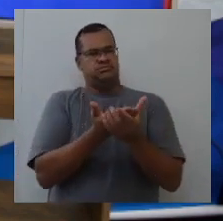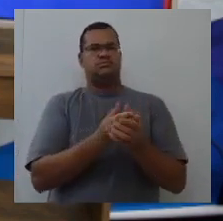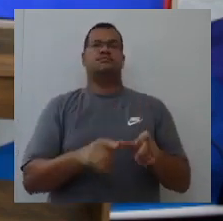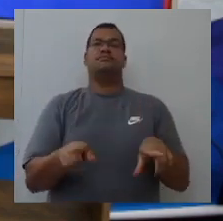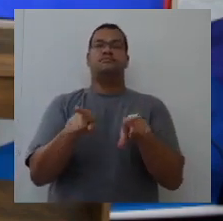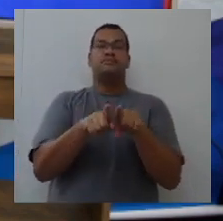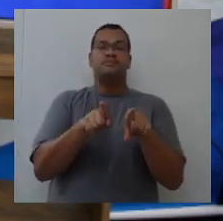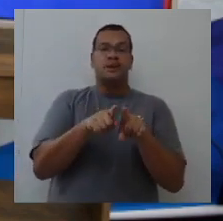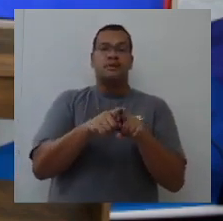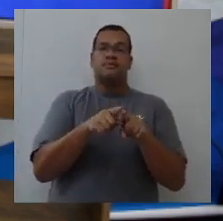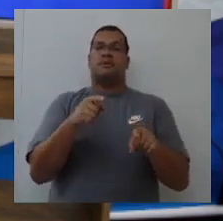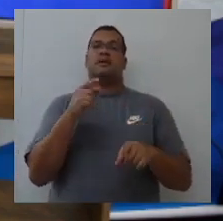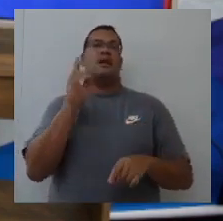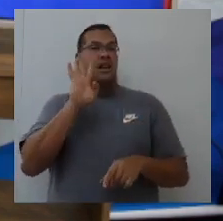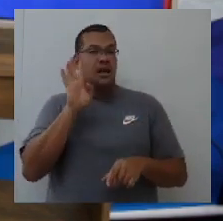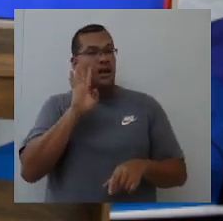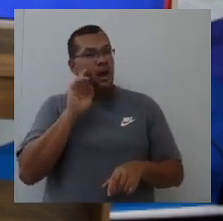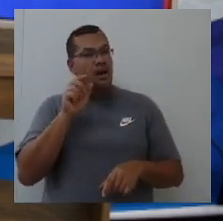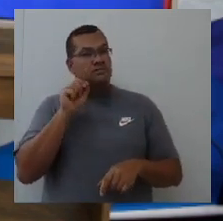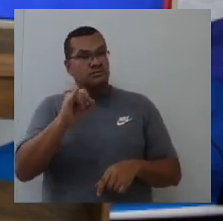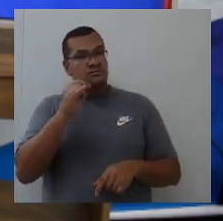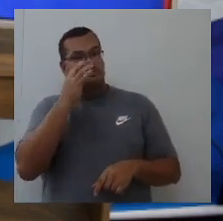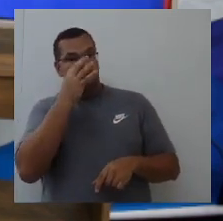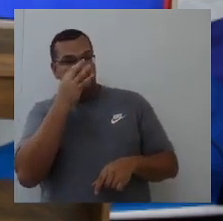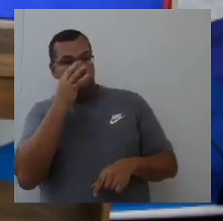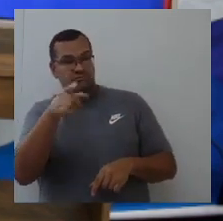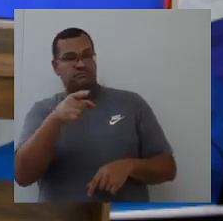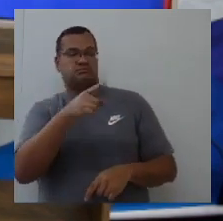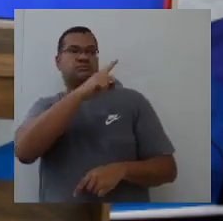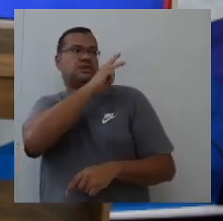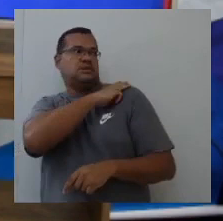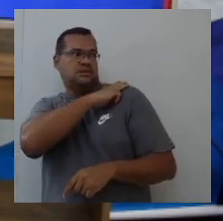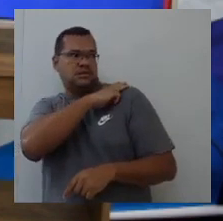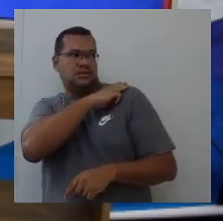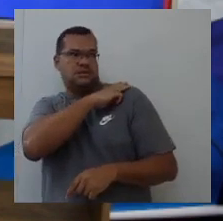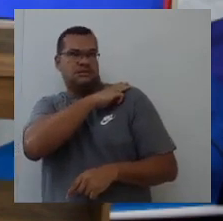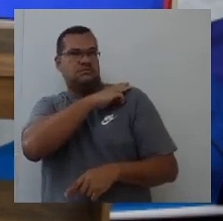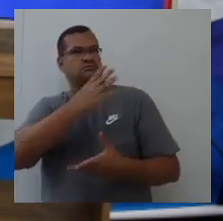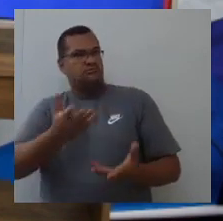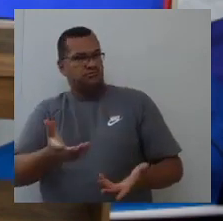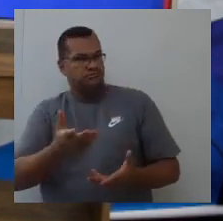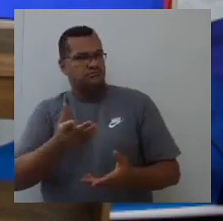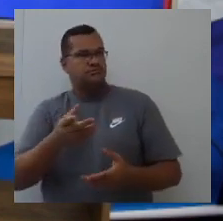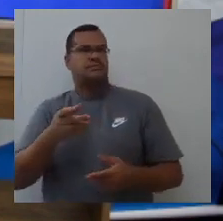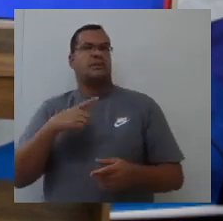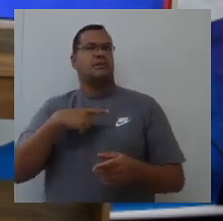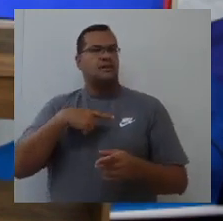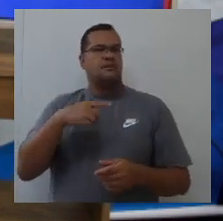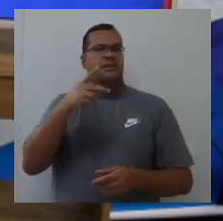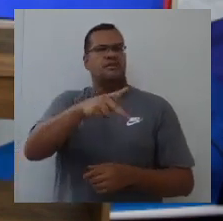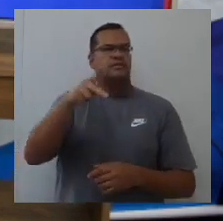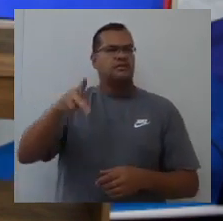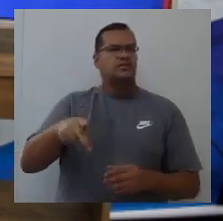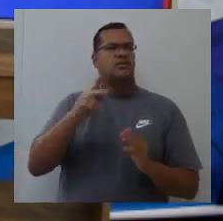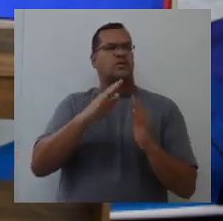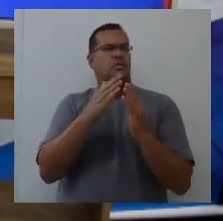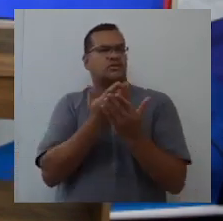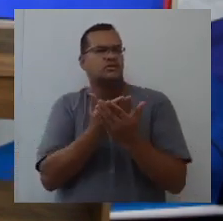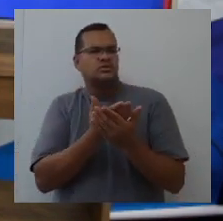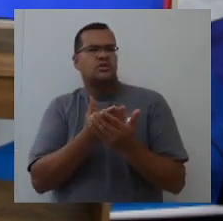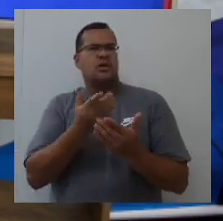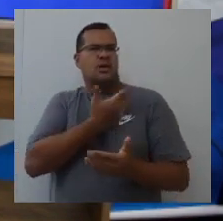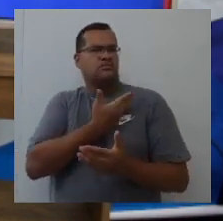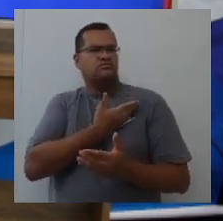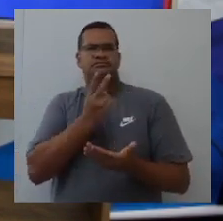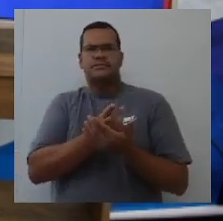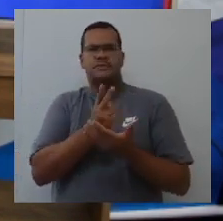disso, essa aula também é muito legal ser acompanhada por estudantes do terceiro ano, terceira série. Então fica aí, professor, fica aí, escola, fica aí, colega,